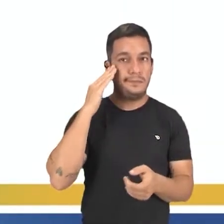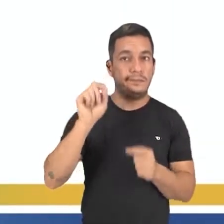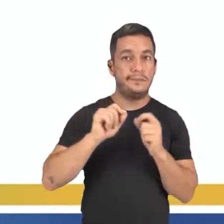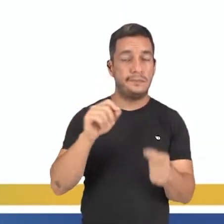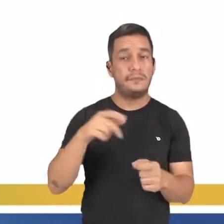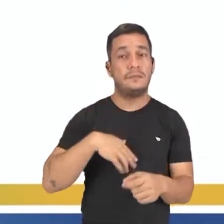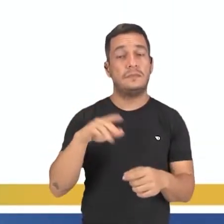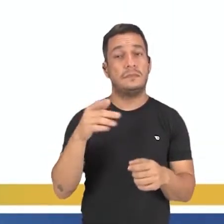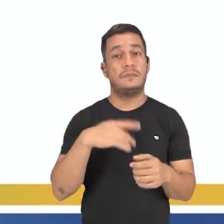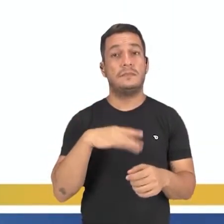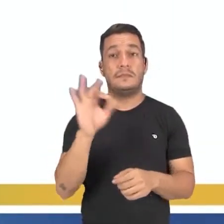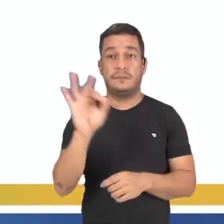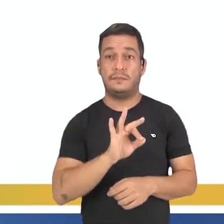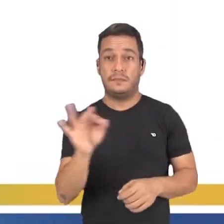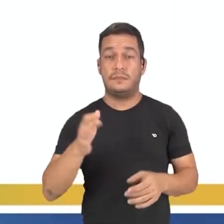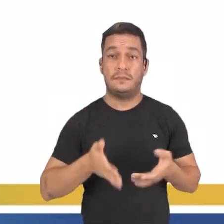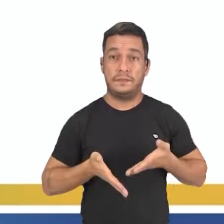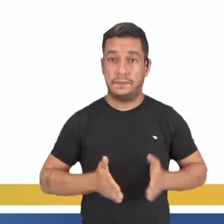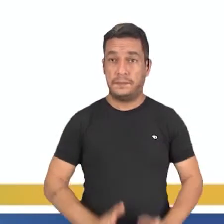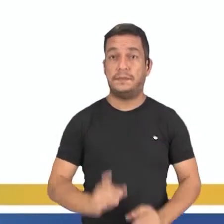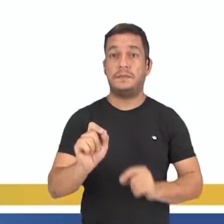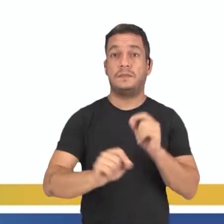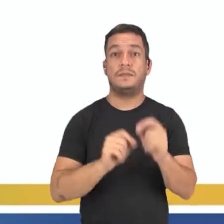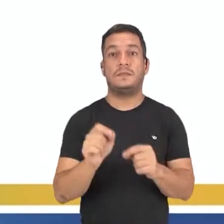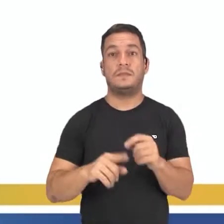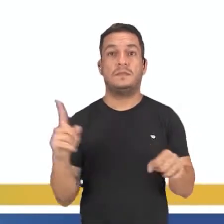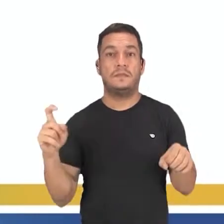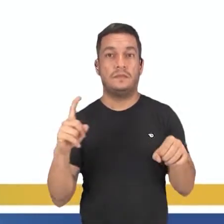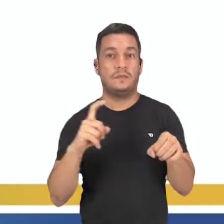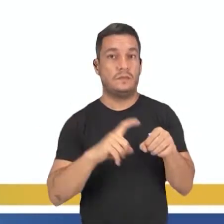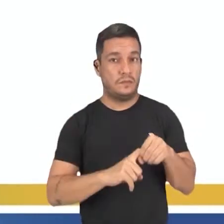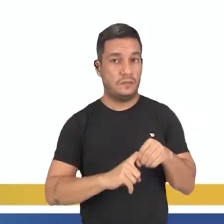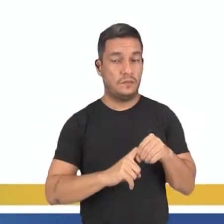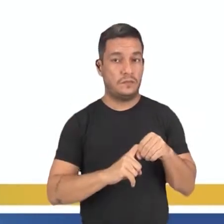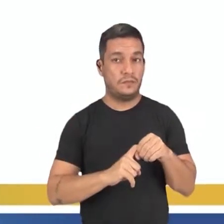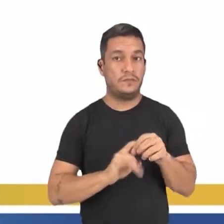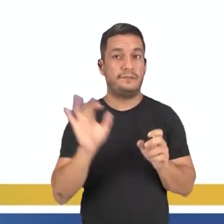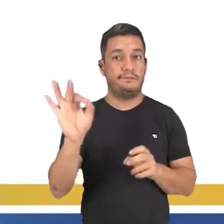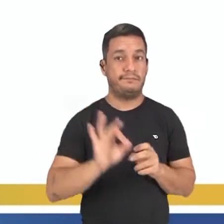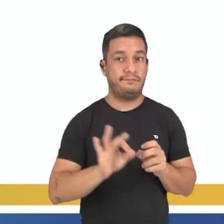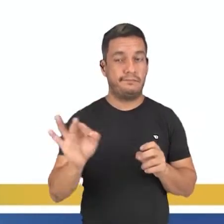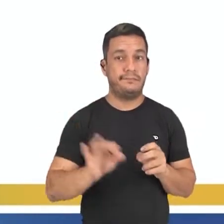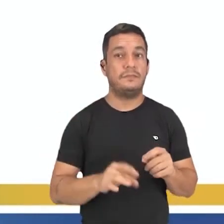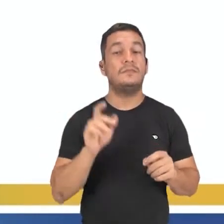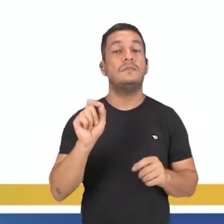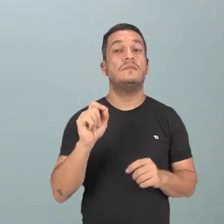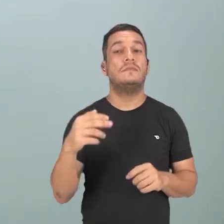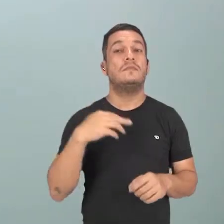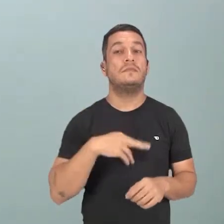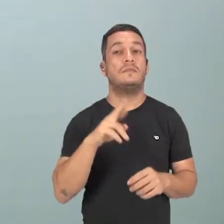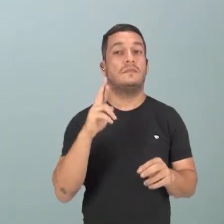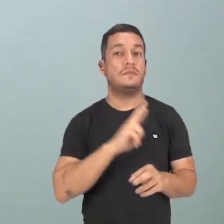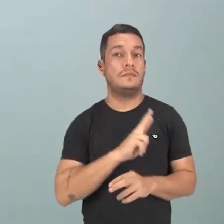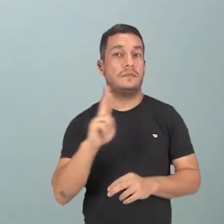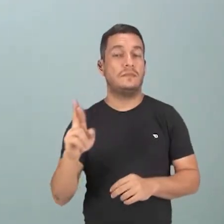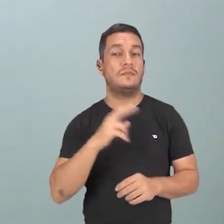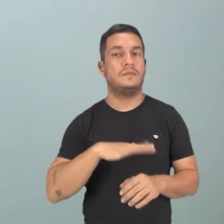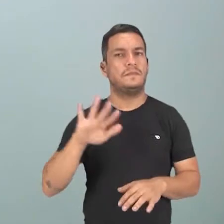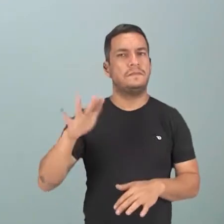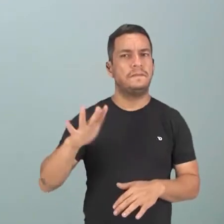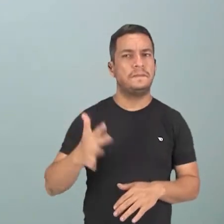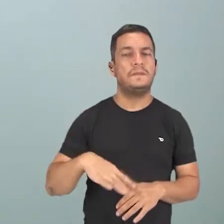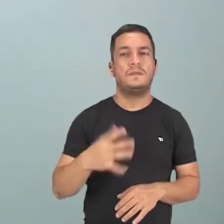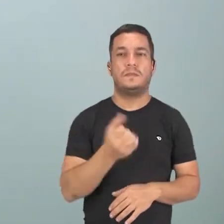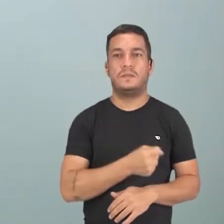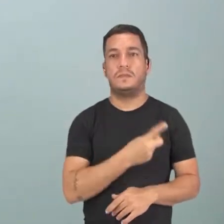da taxa de natalidade é exatamente a fecundidade. A taxa de fecundidade refere-se a uma estimativa do